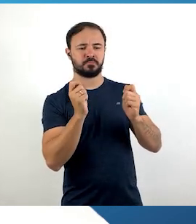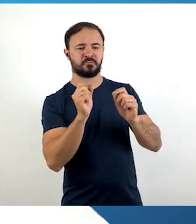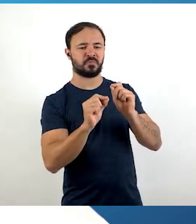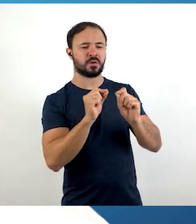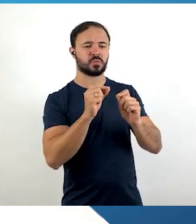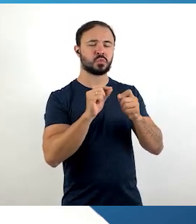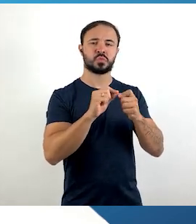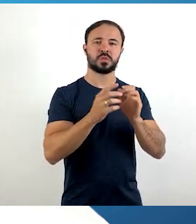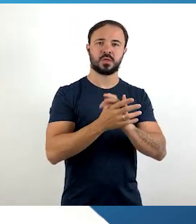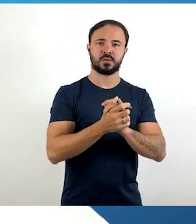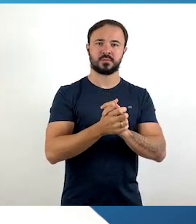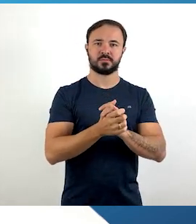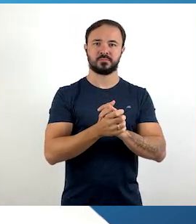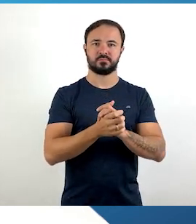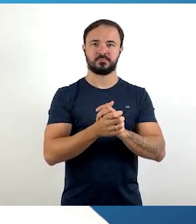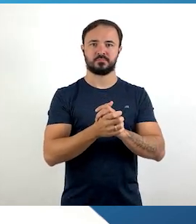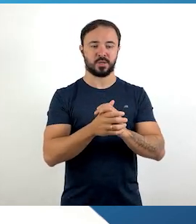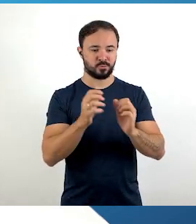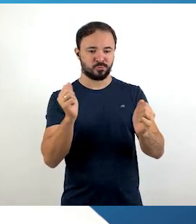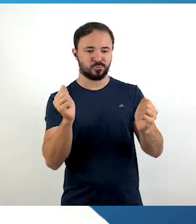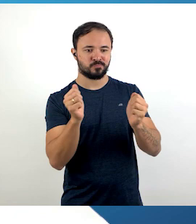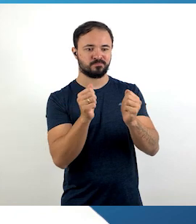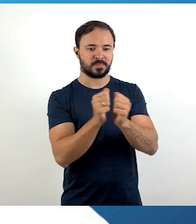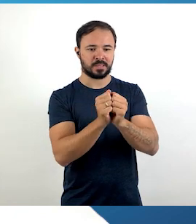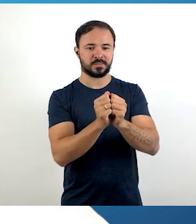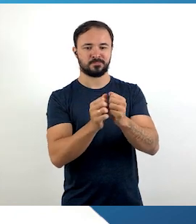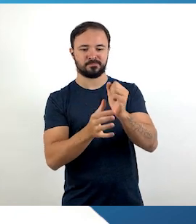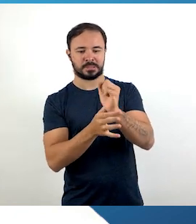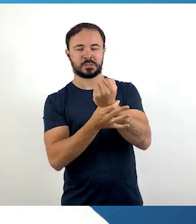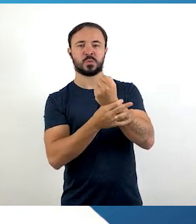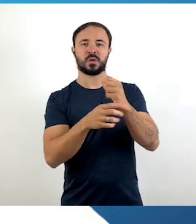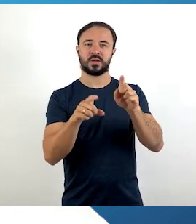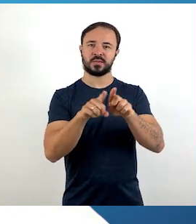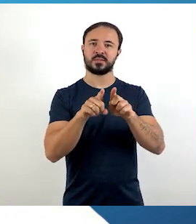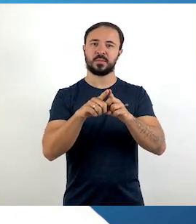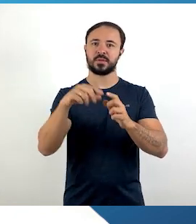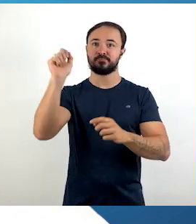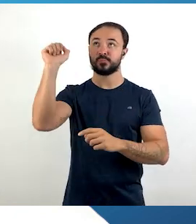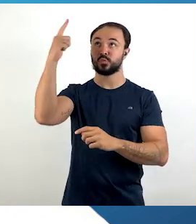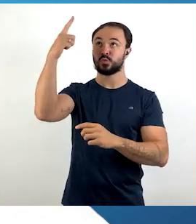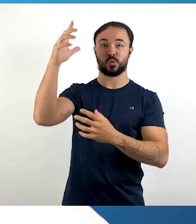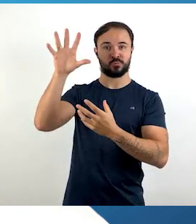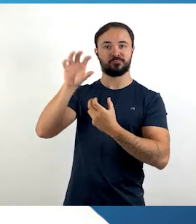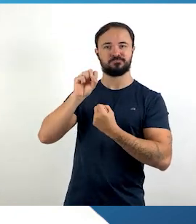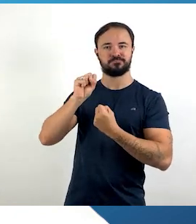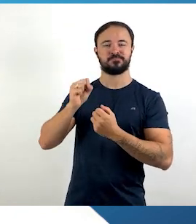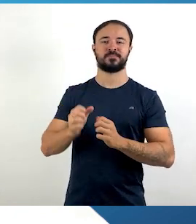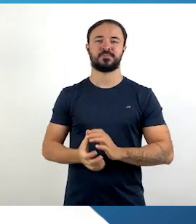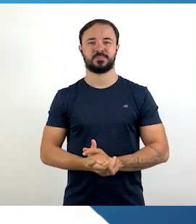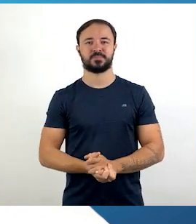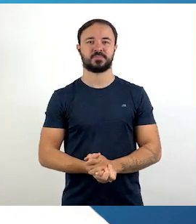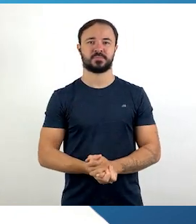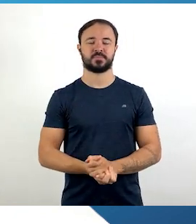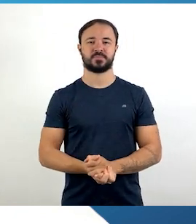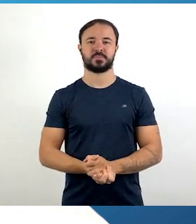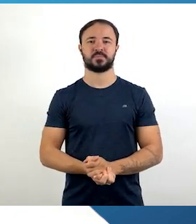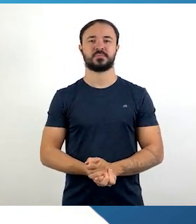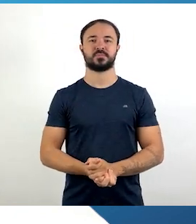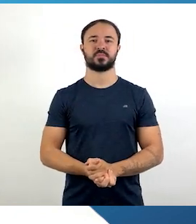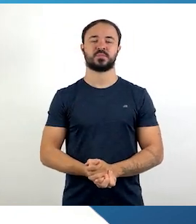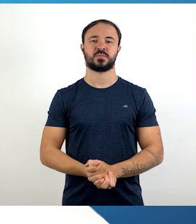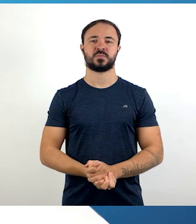para compor a estrutura que nos remete ao painel solar. Vamos fazer a mesma coisa do outro lado.